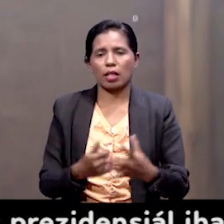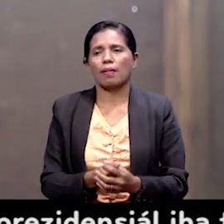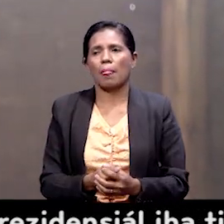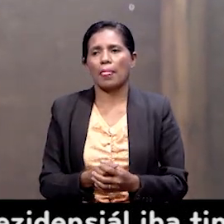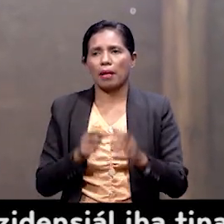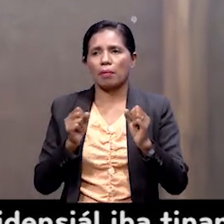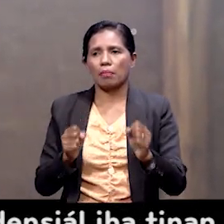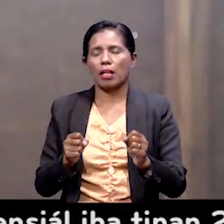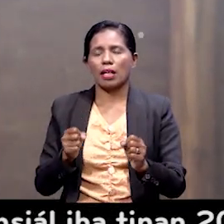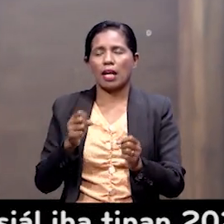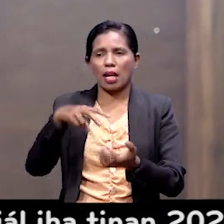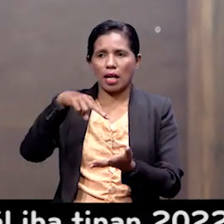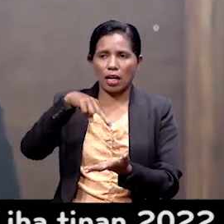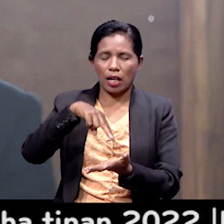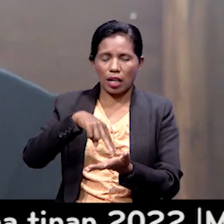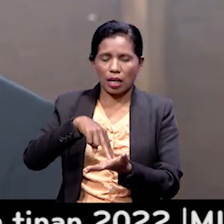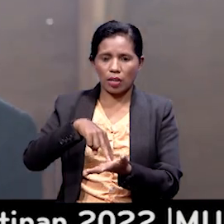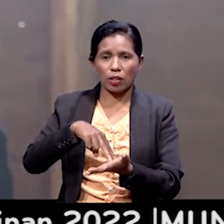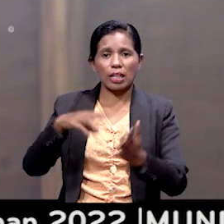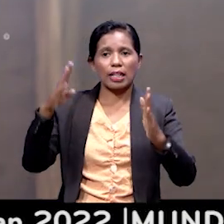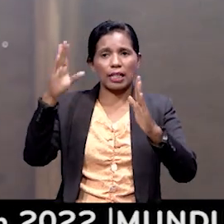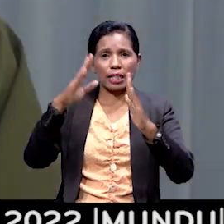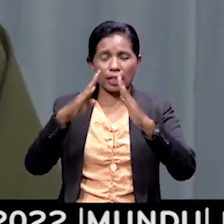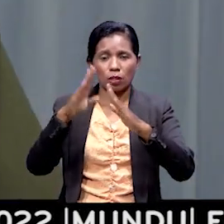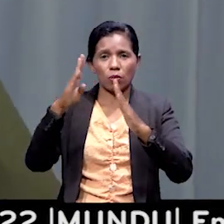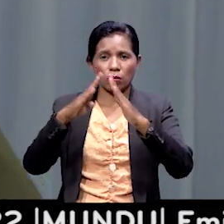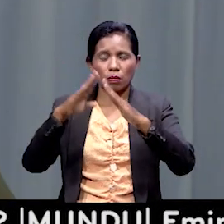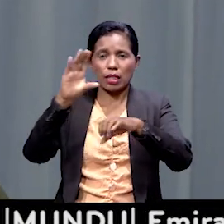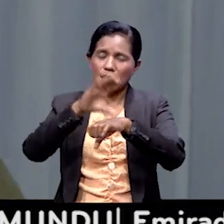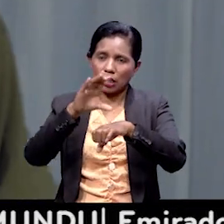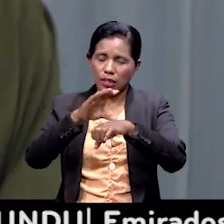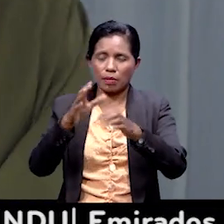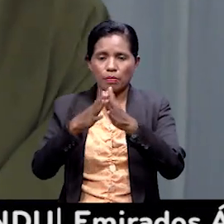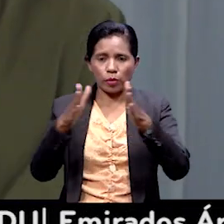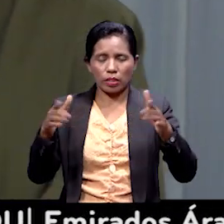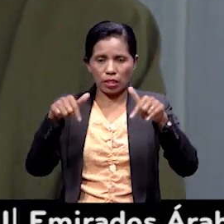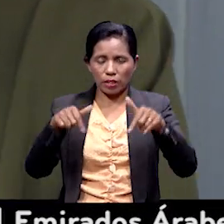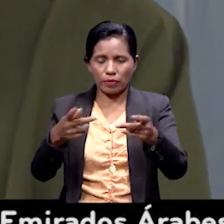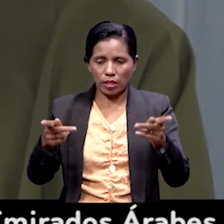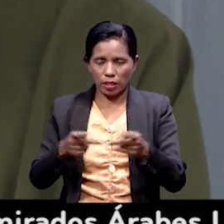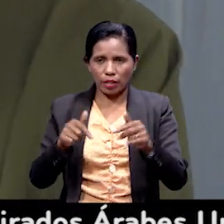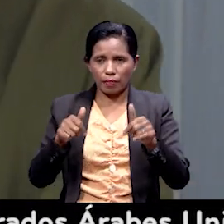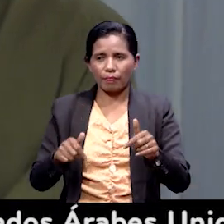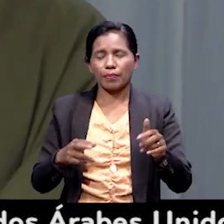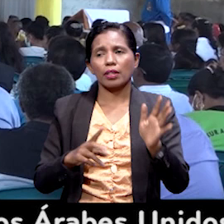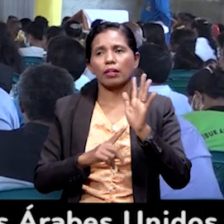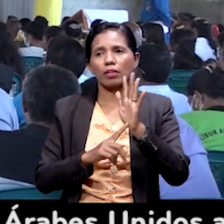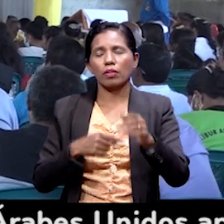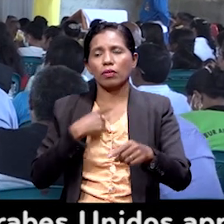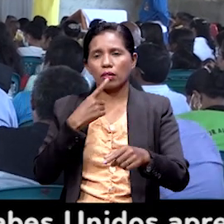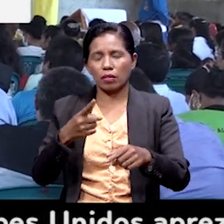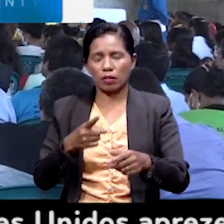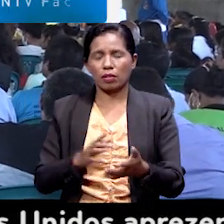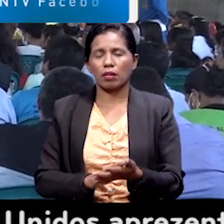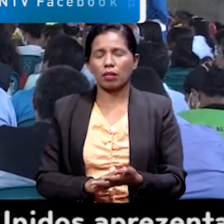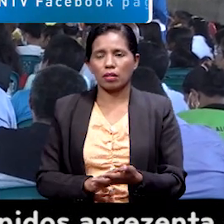Bele harimos of the body de iha o Waimori dane. representante amo papa nemos fok solok bantigus alunos